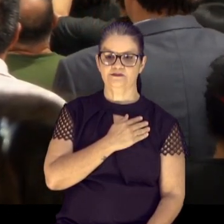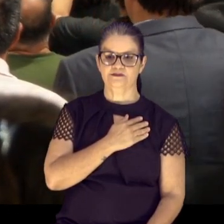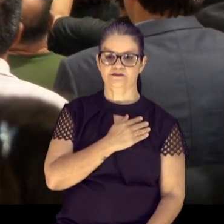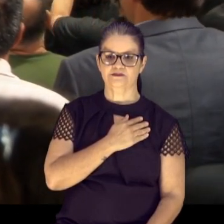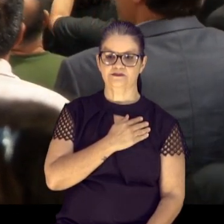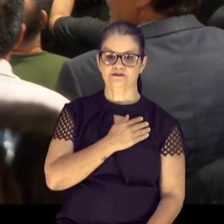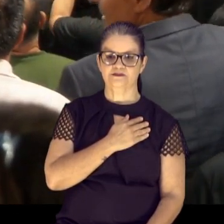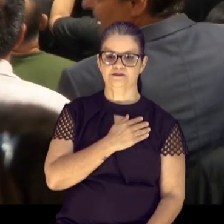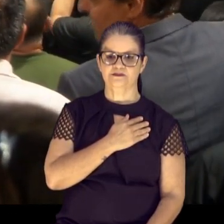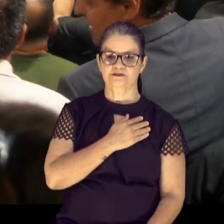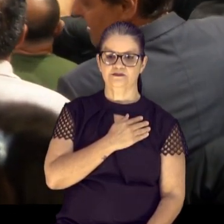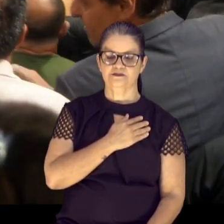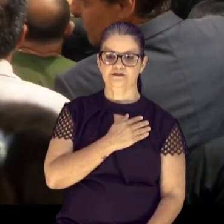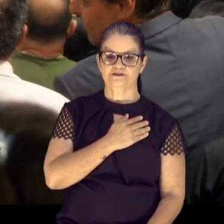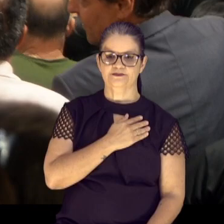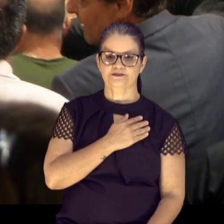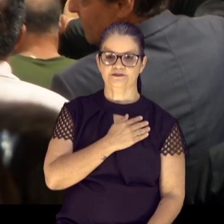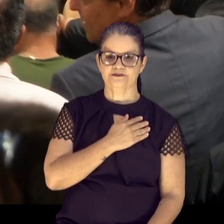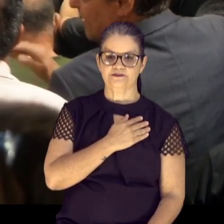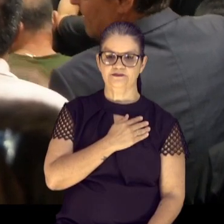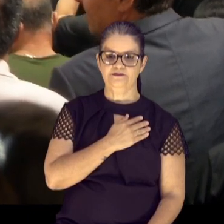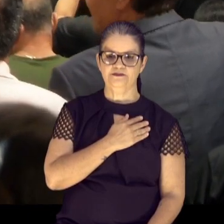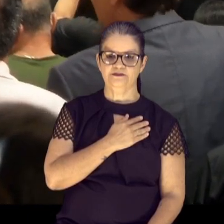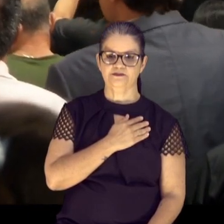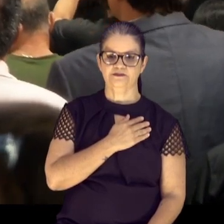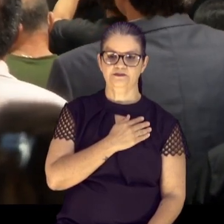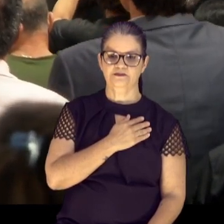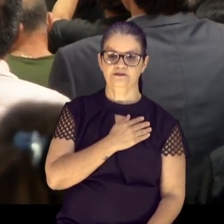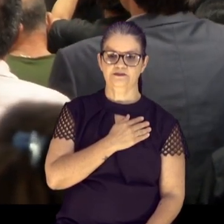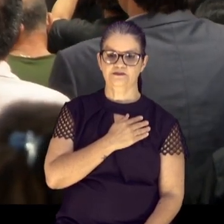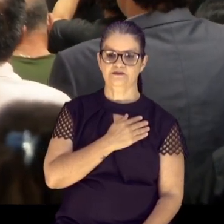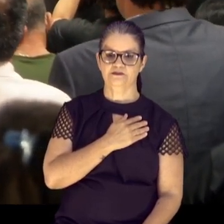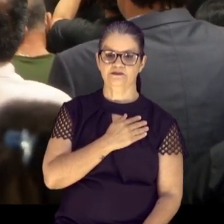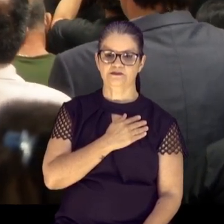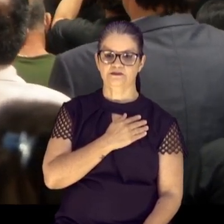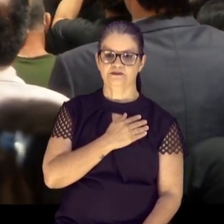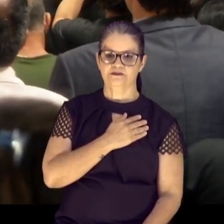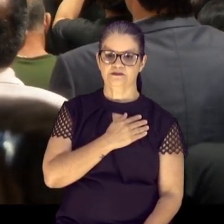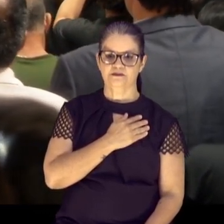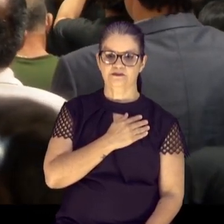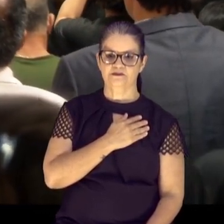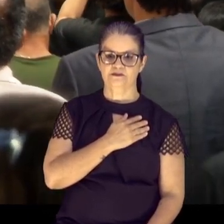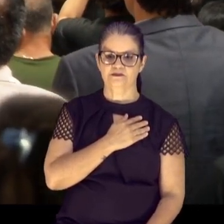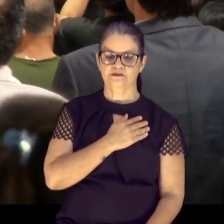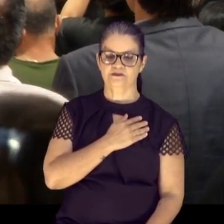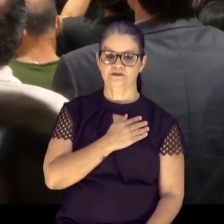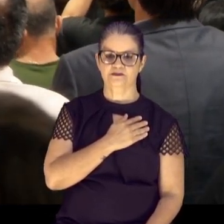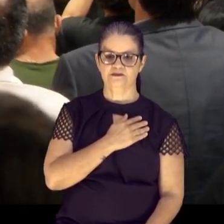Thank you.